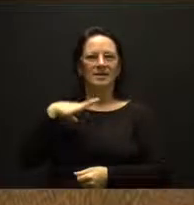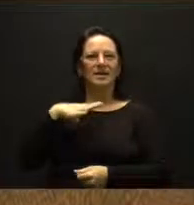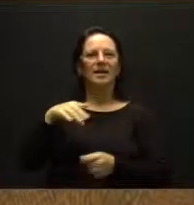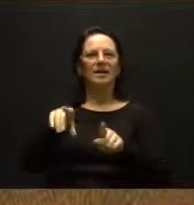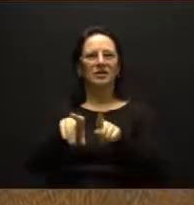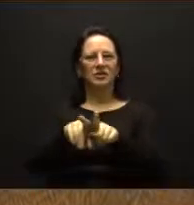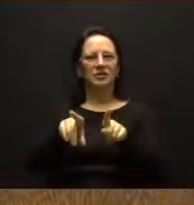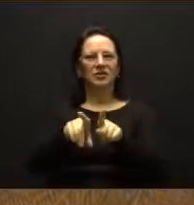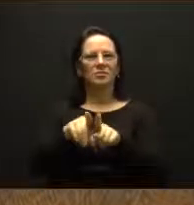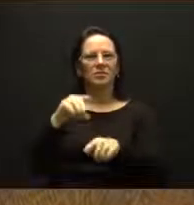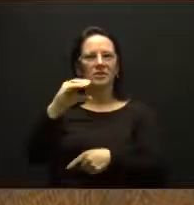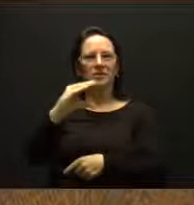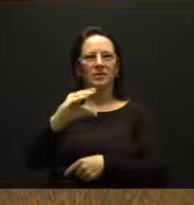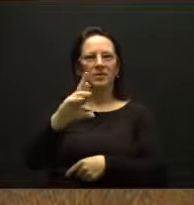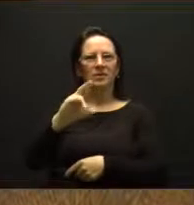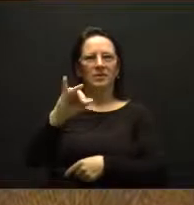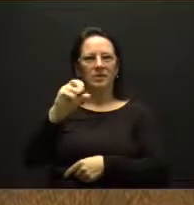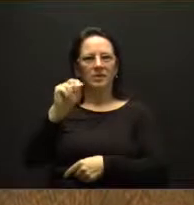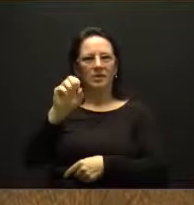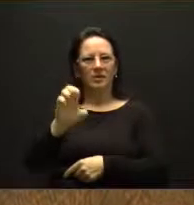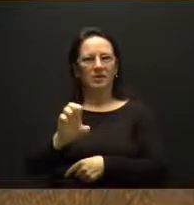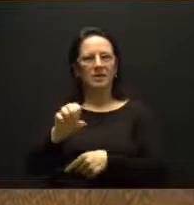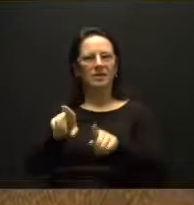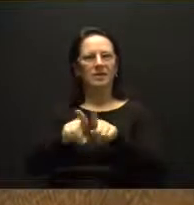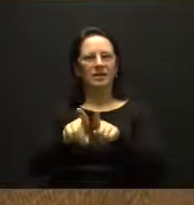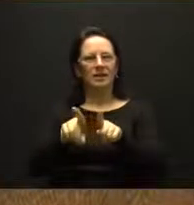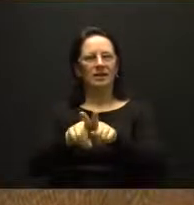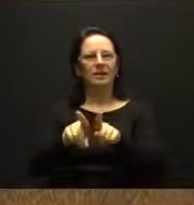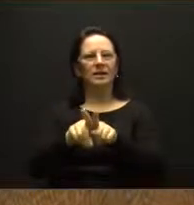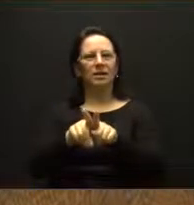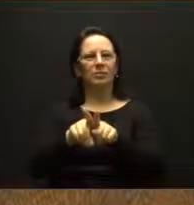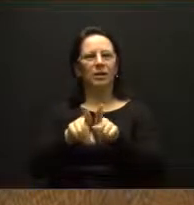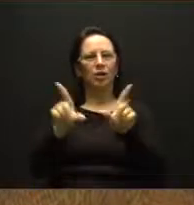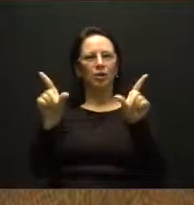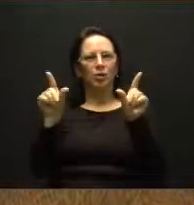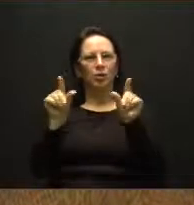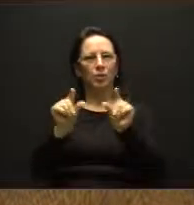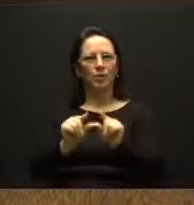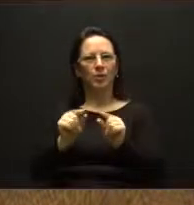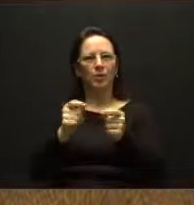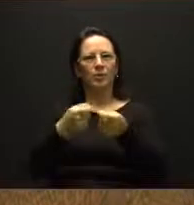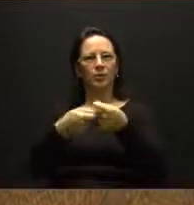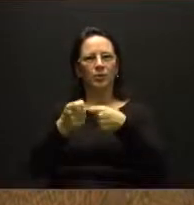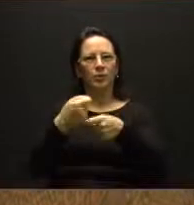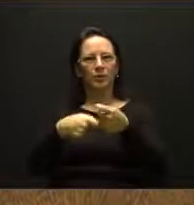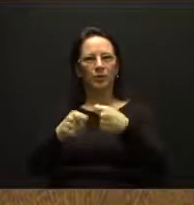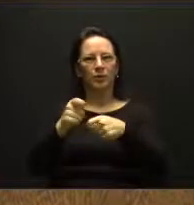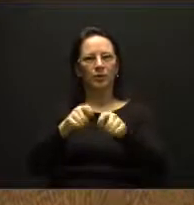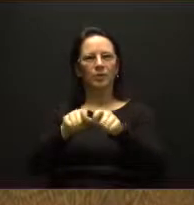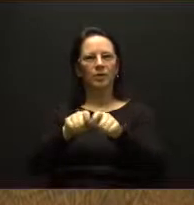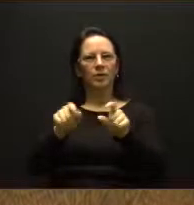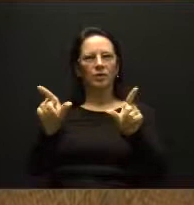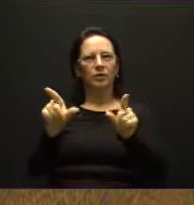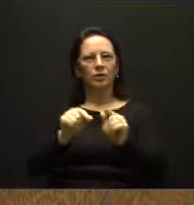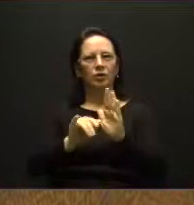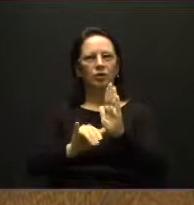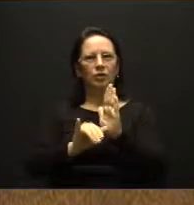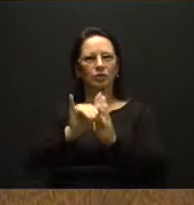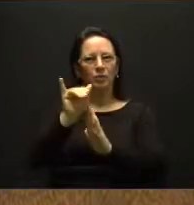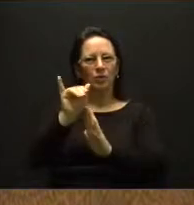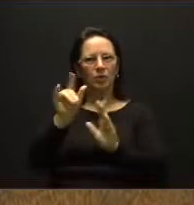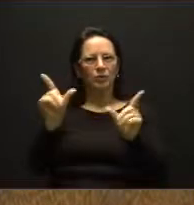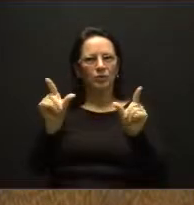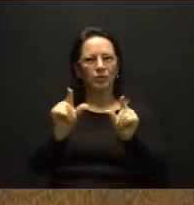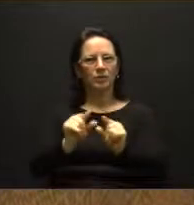dessa crise que acarretou desaquecimento da economia local e na queda na arrecadação de impostos o